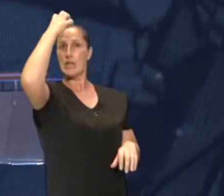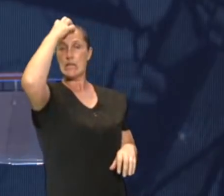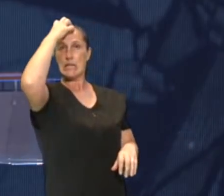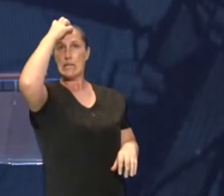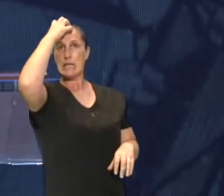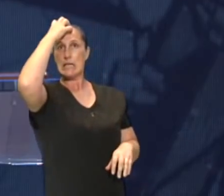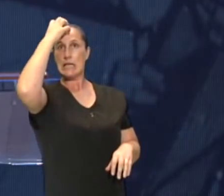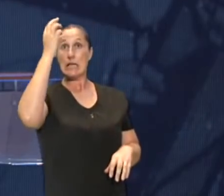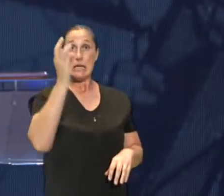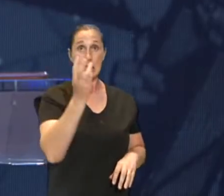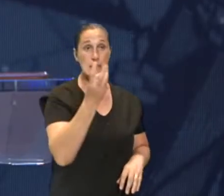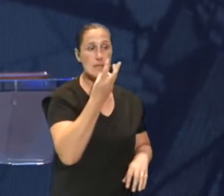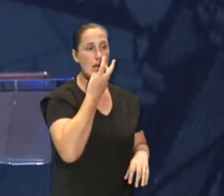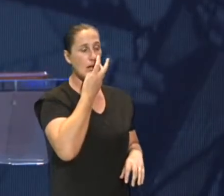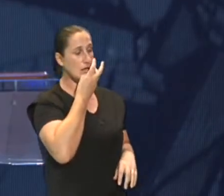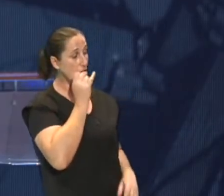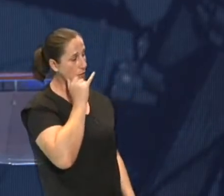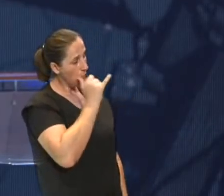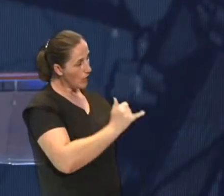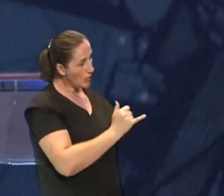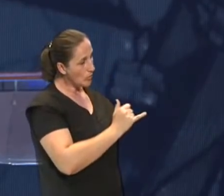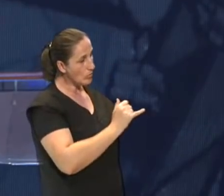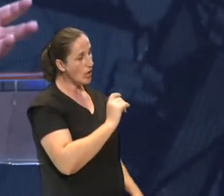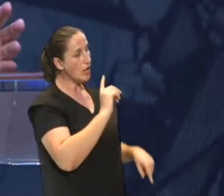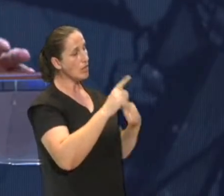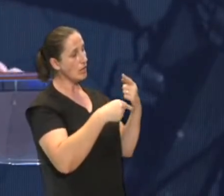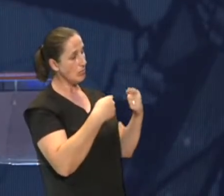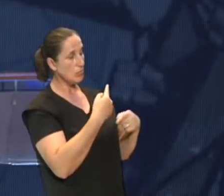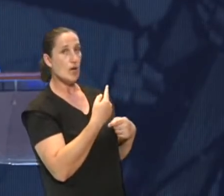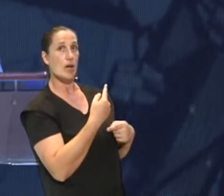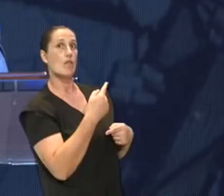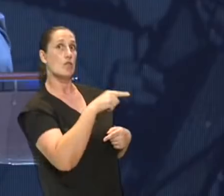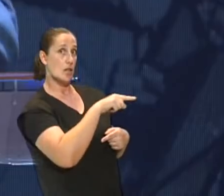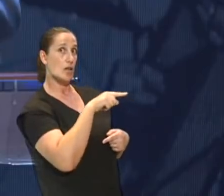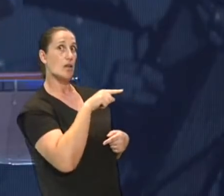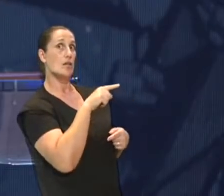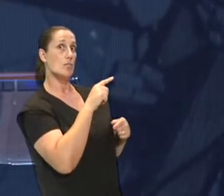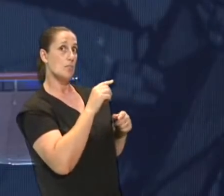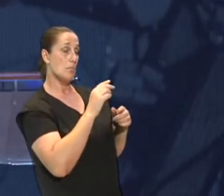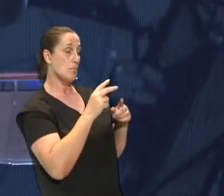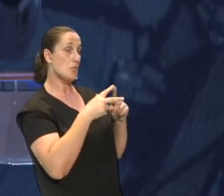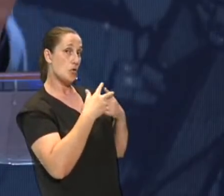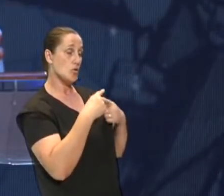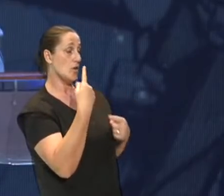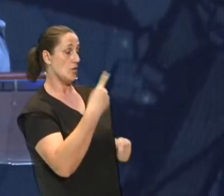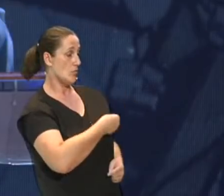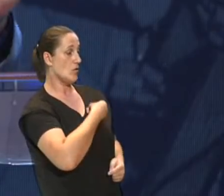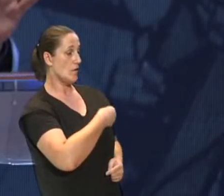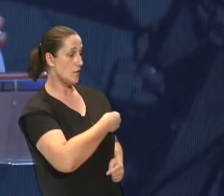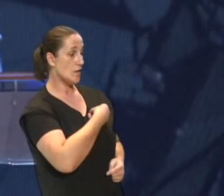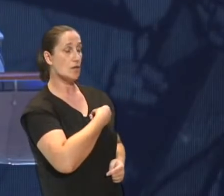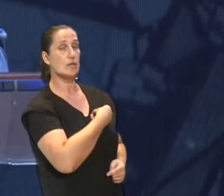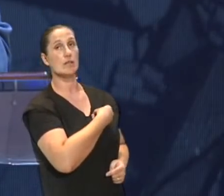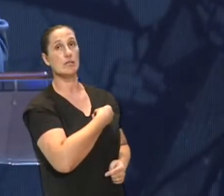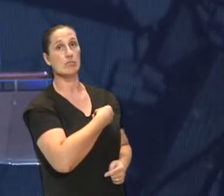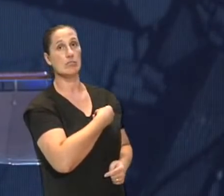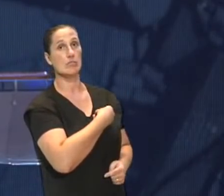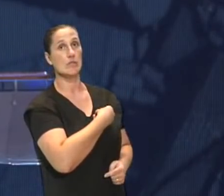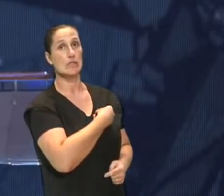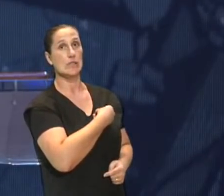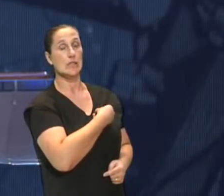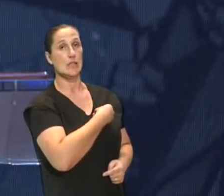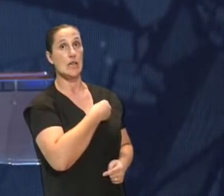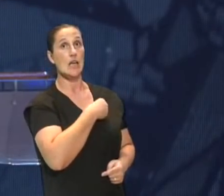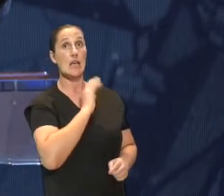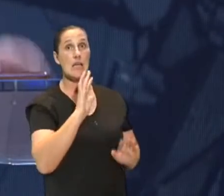sala e depois dele dizer para você, olha, prepara a sua casa porque você vai morrer, ele não queria nem olhar para Isaías. E